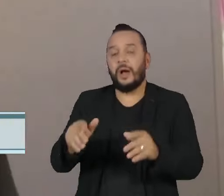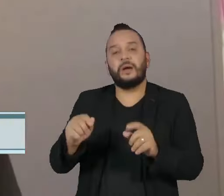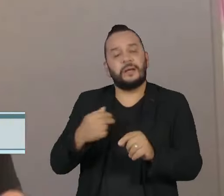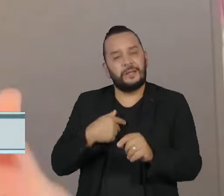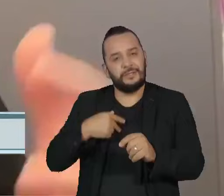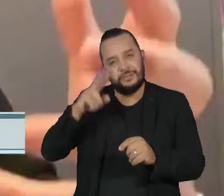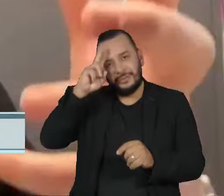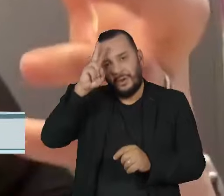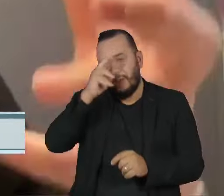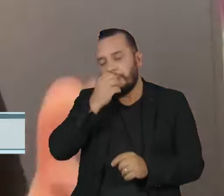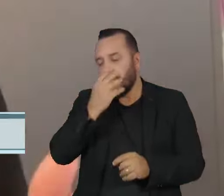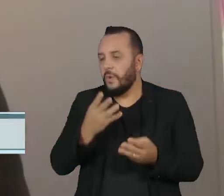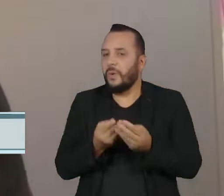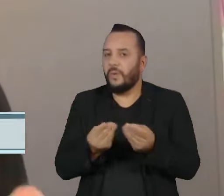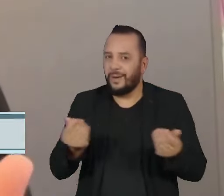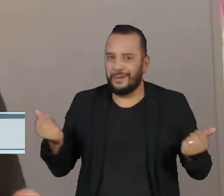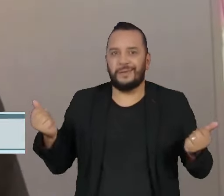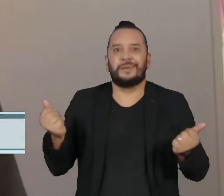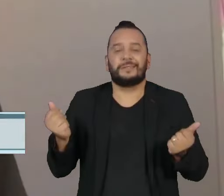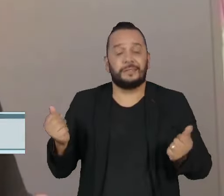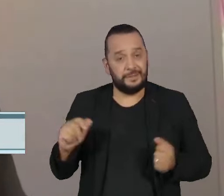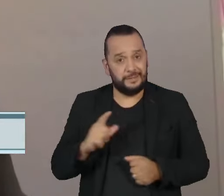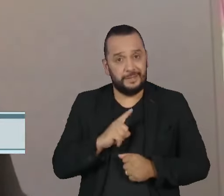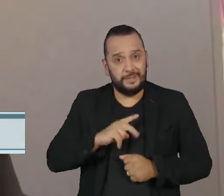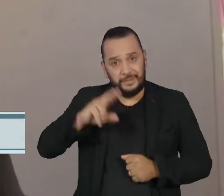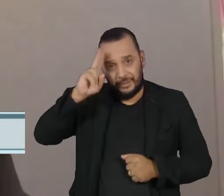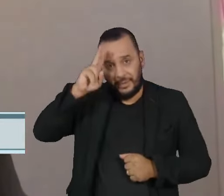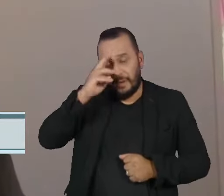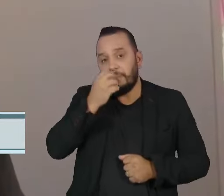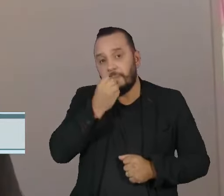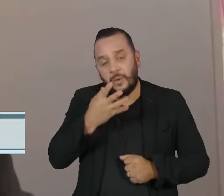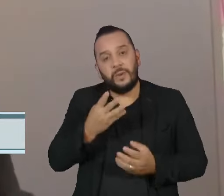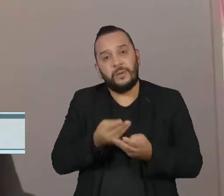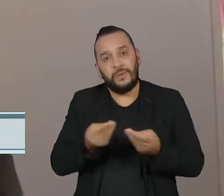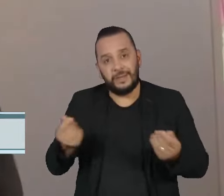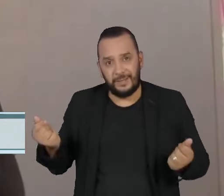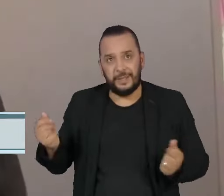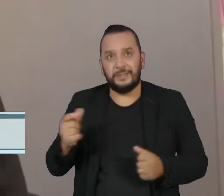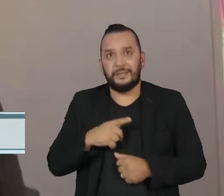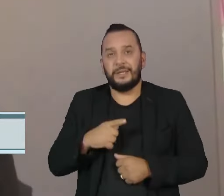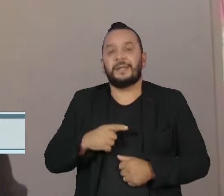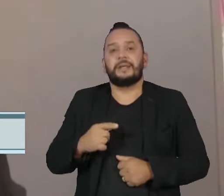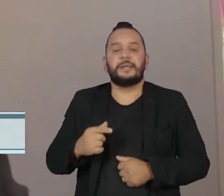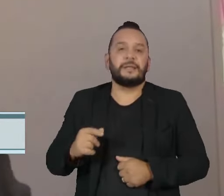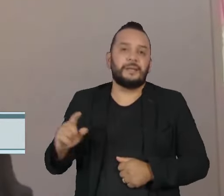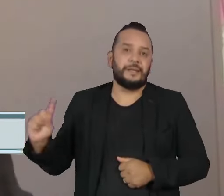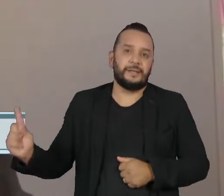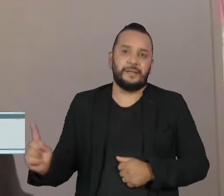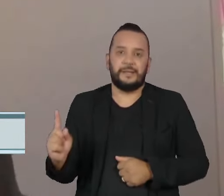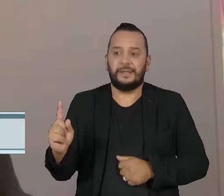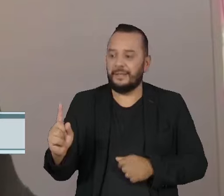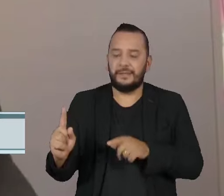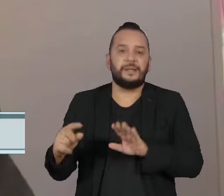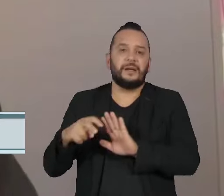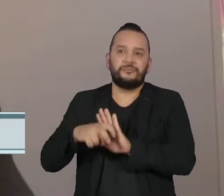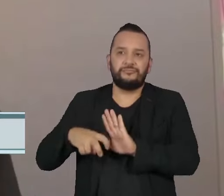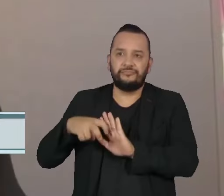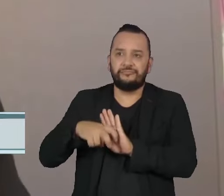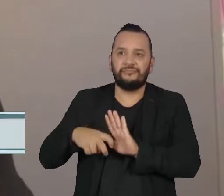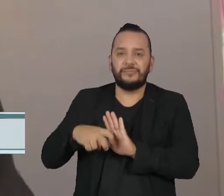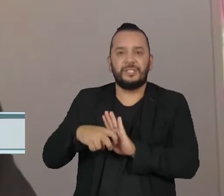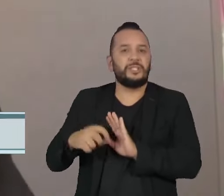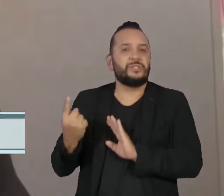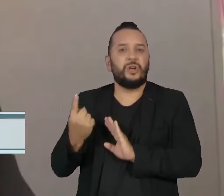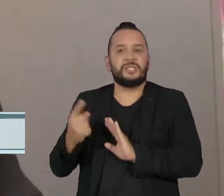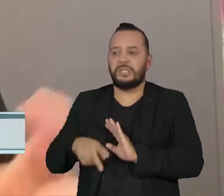qualidade mas a história boa de qualidade que coloca por exemplo uma criança eu conheço histórias lindas que tá lá cadeirante mas não tá jogada ai